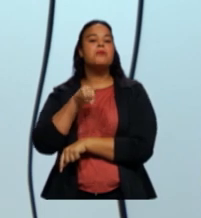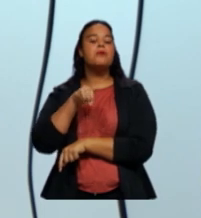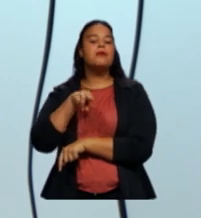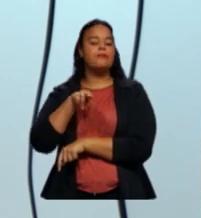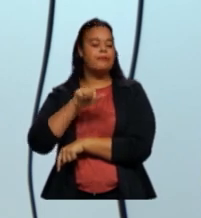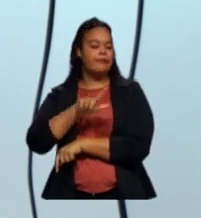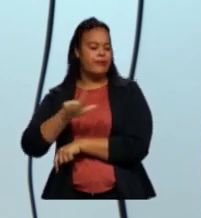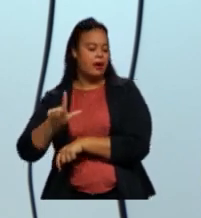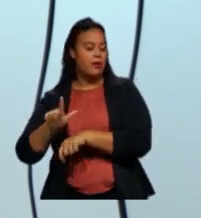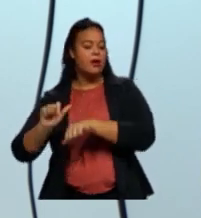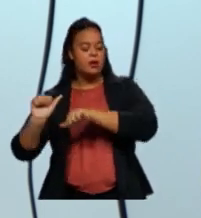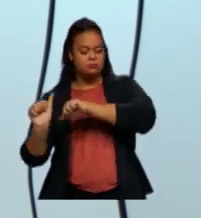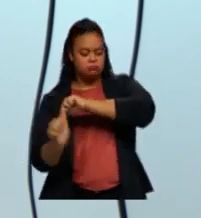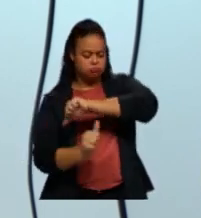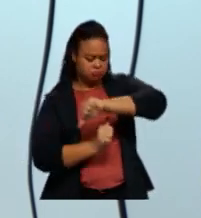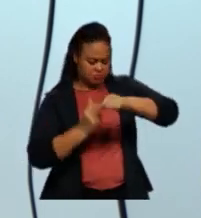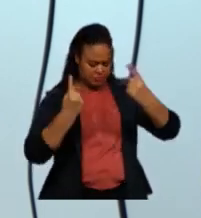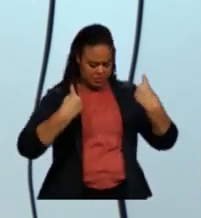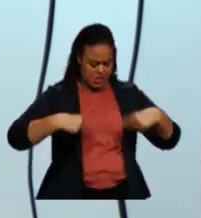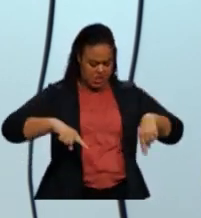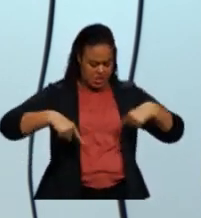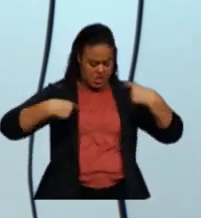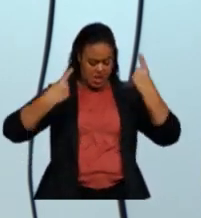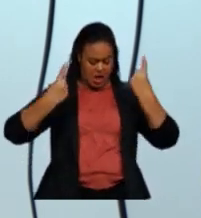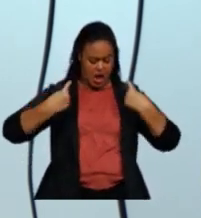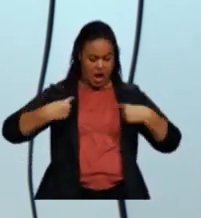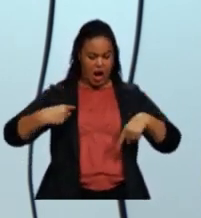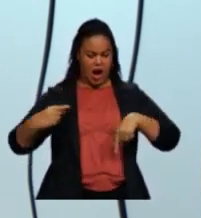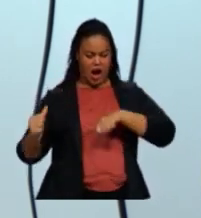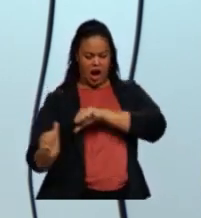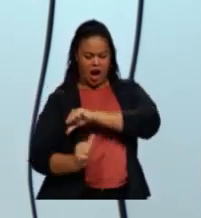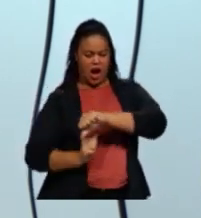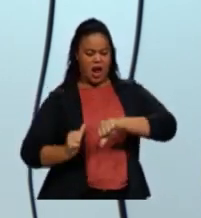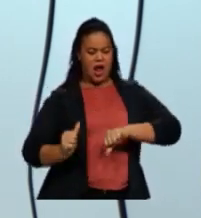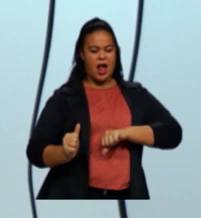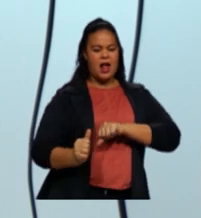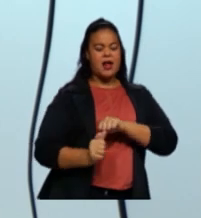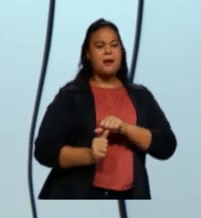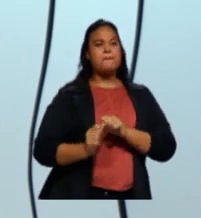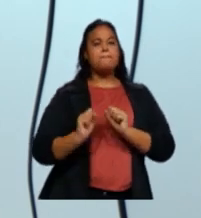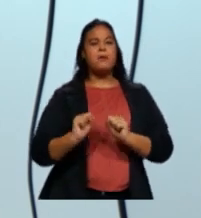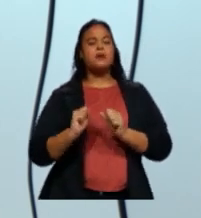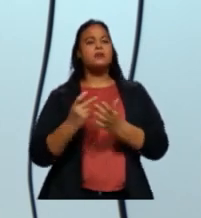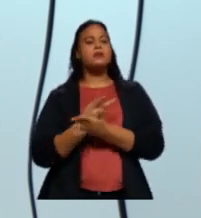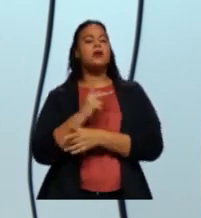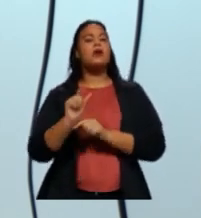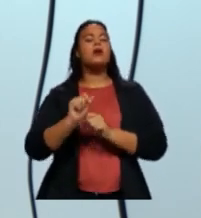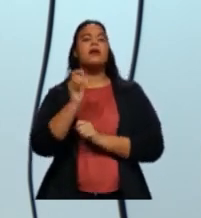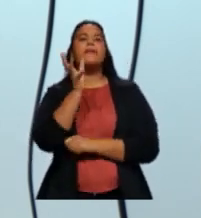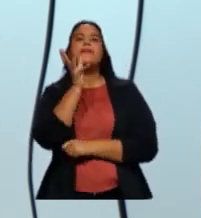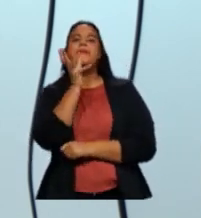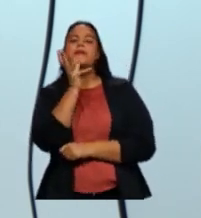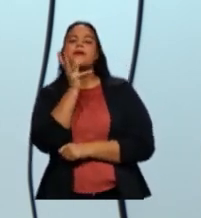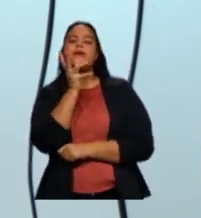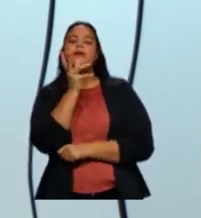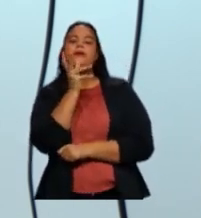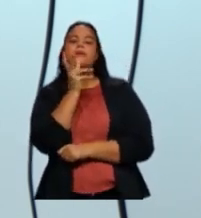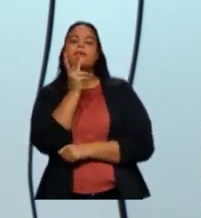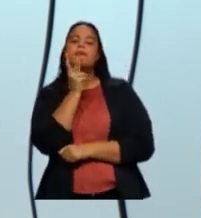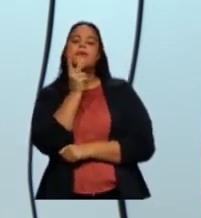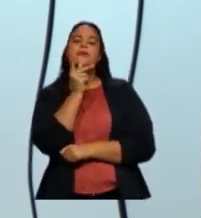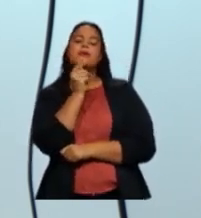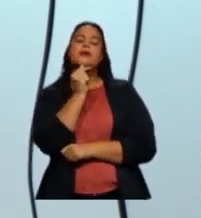Essa mudança aí nesses comportamentos, eles podem demorar um período ou às vezes ele